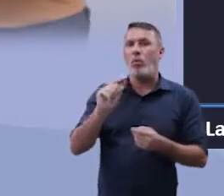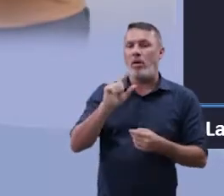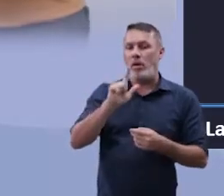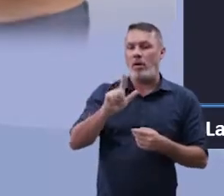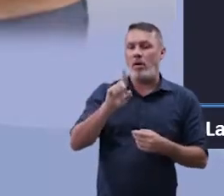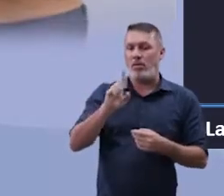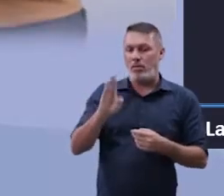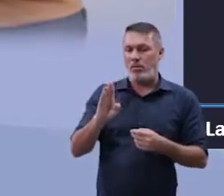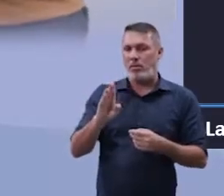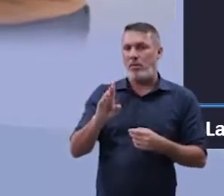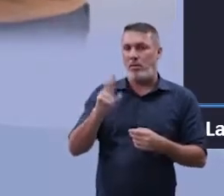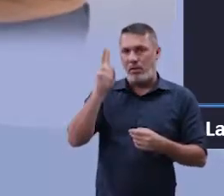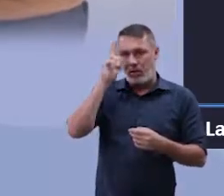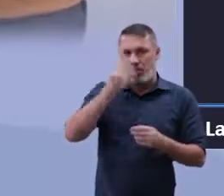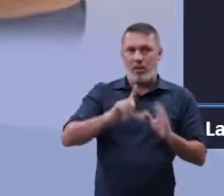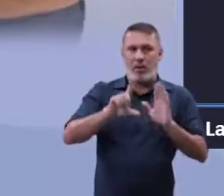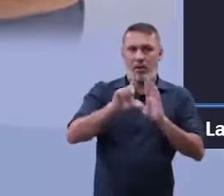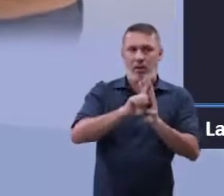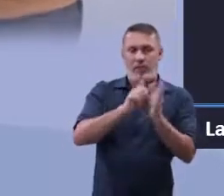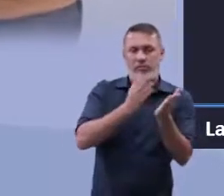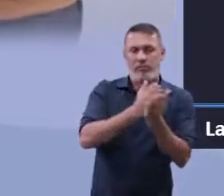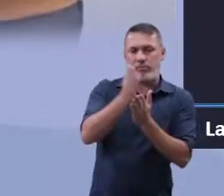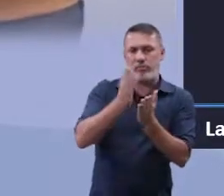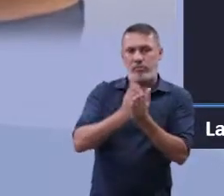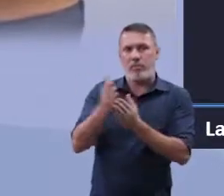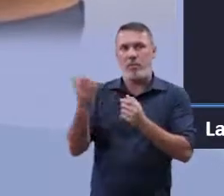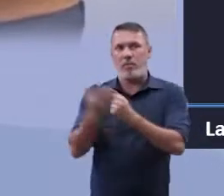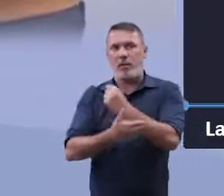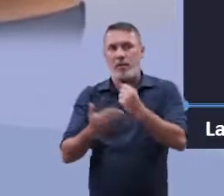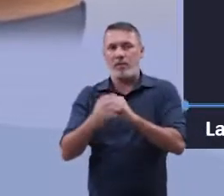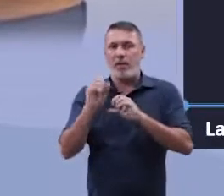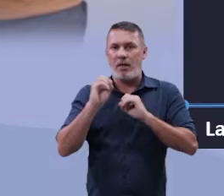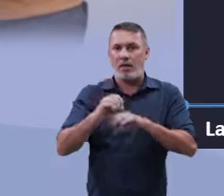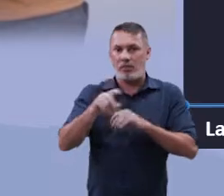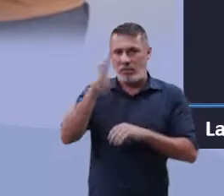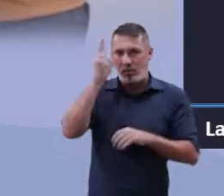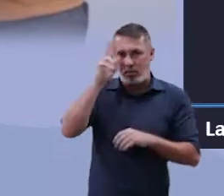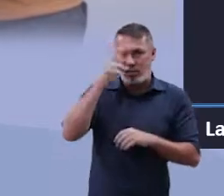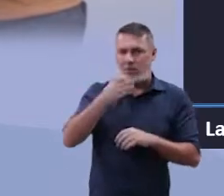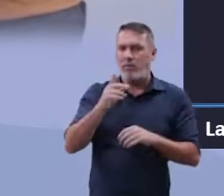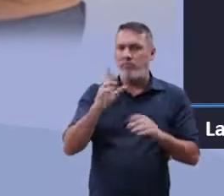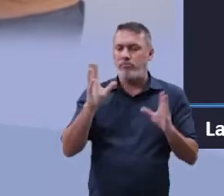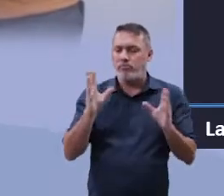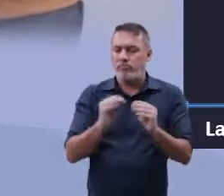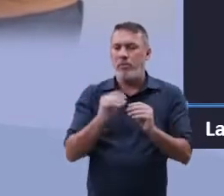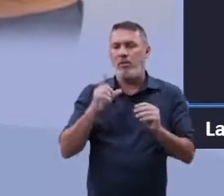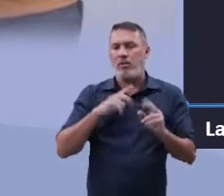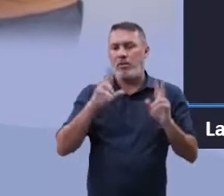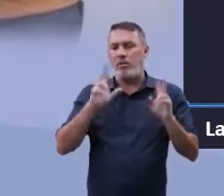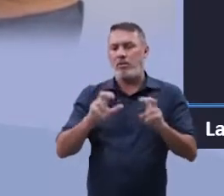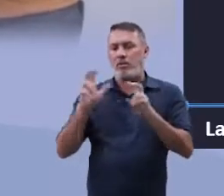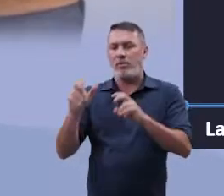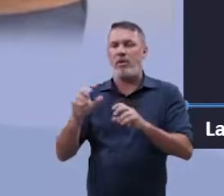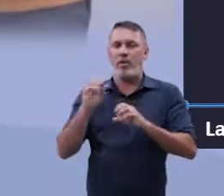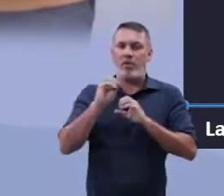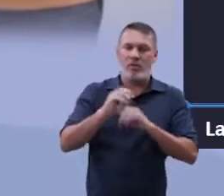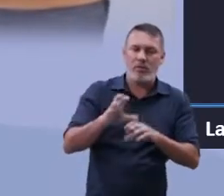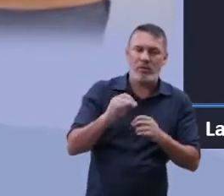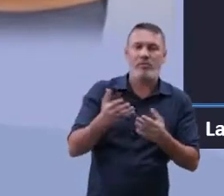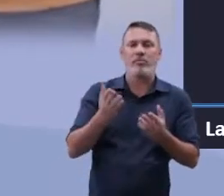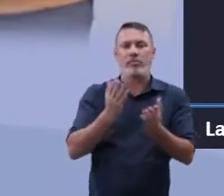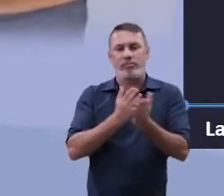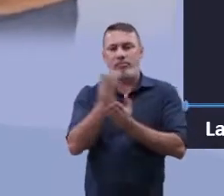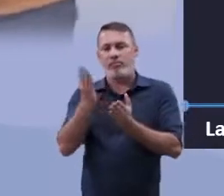LDB? Lei de Diretrizes e Bases da Educação. Nós falamos um pouquinho desse aí no eixo temático